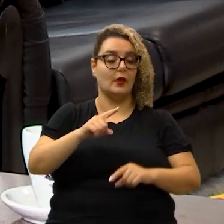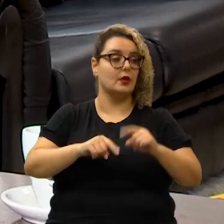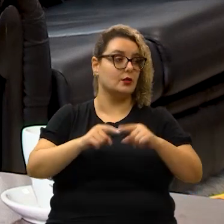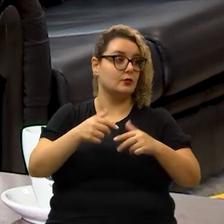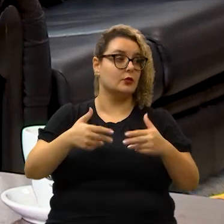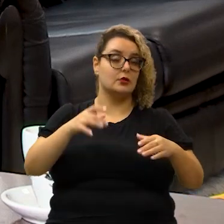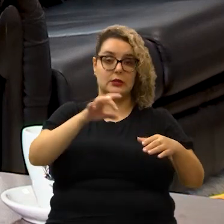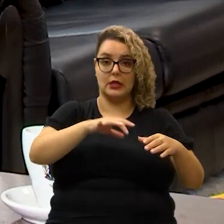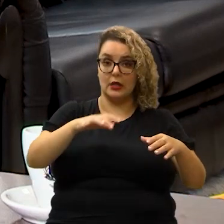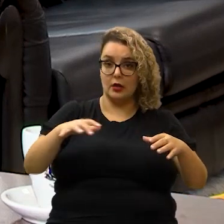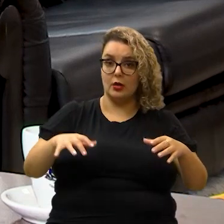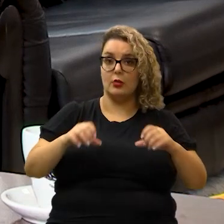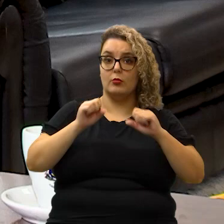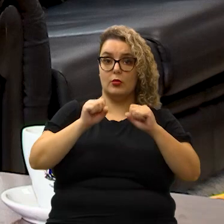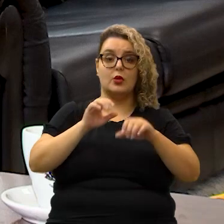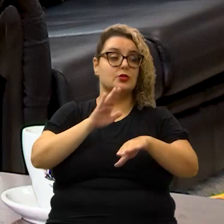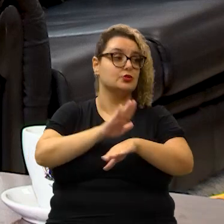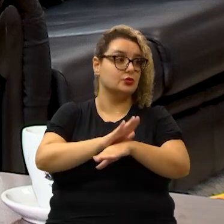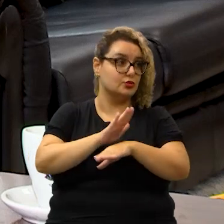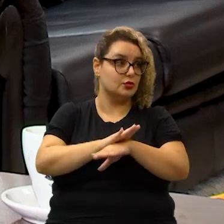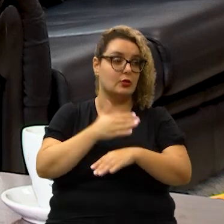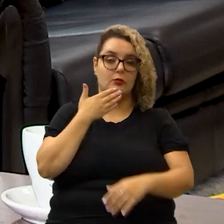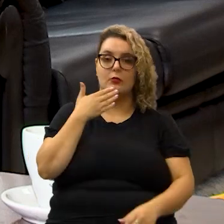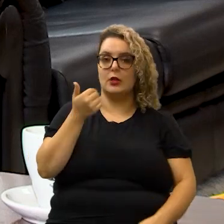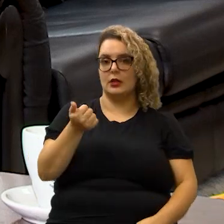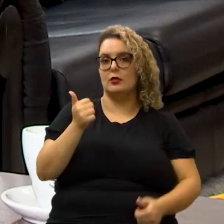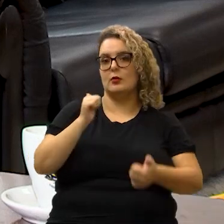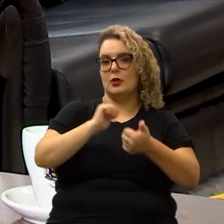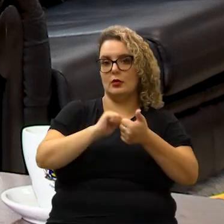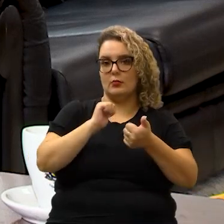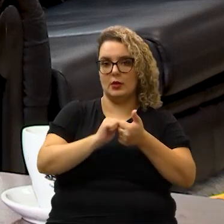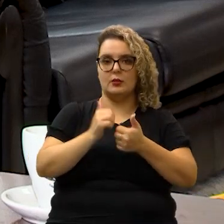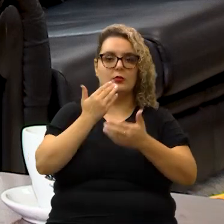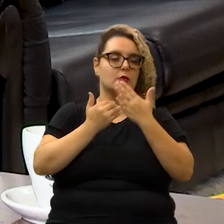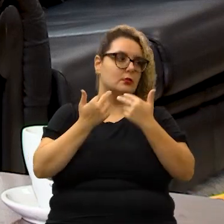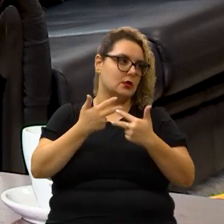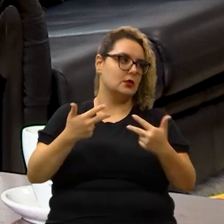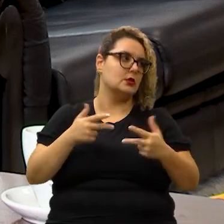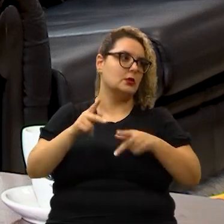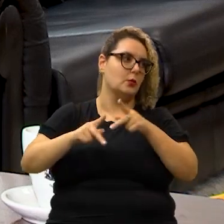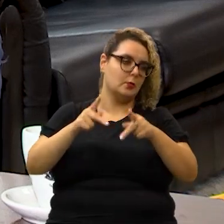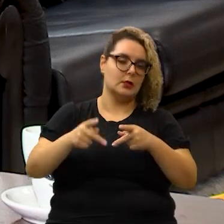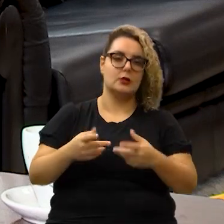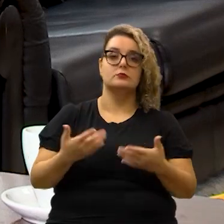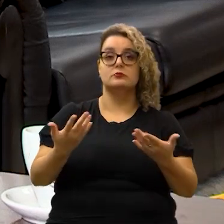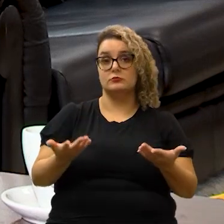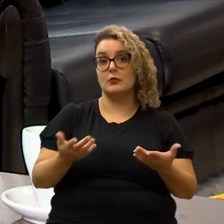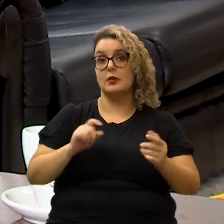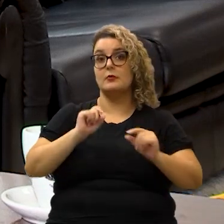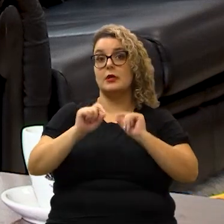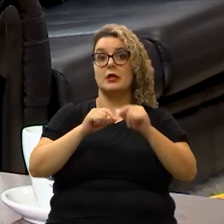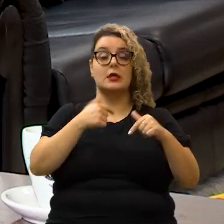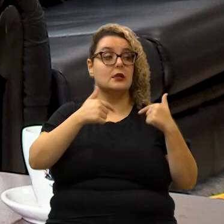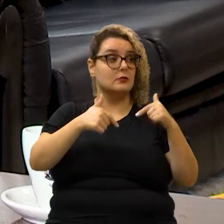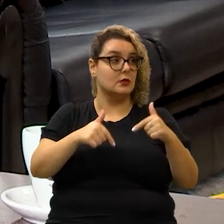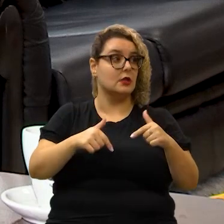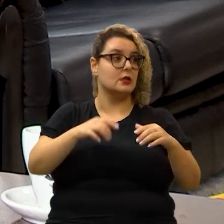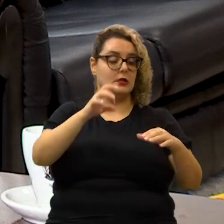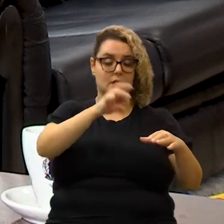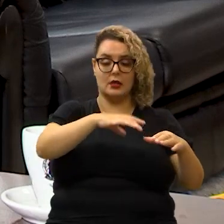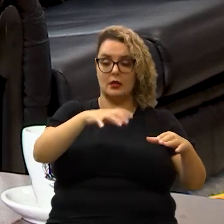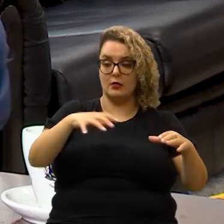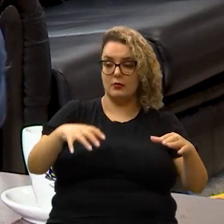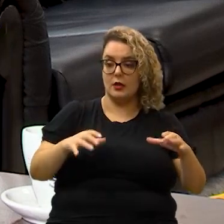ajudar a melhorar a qualidade da alimentação da população. E para quem trabalha nas hortas, né, a comunidade